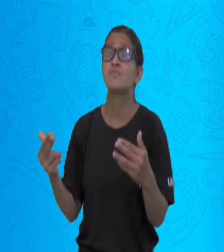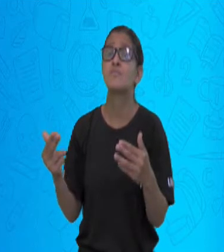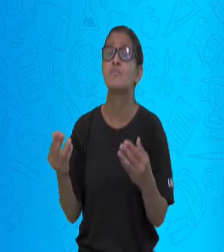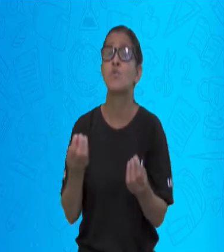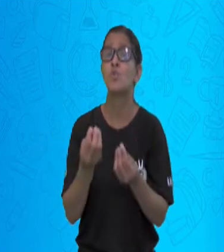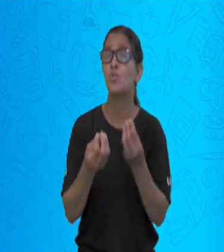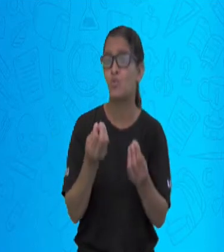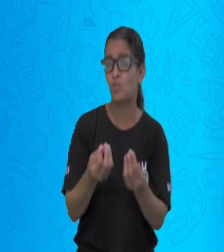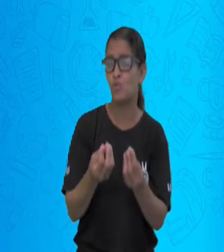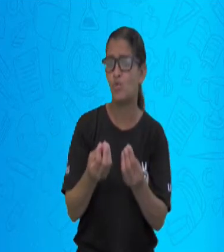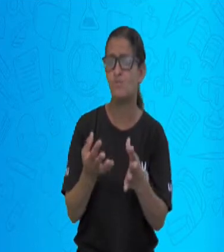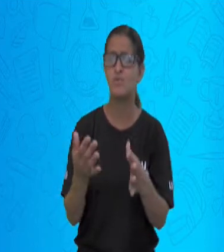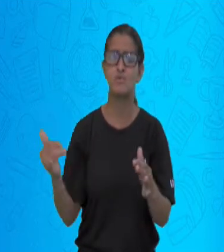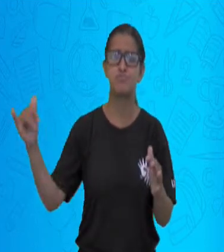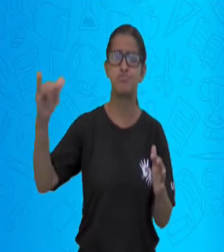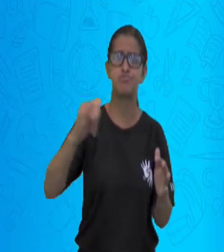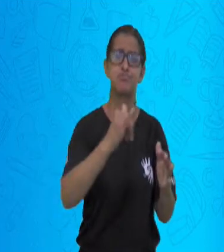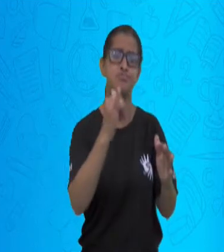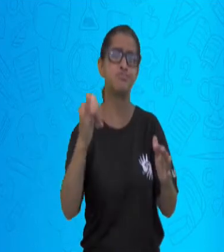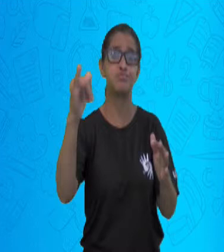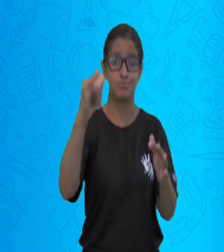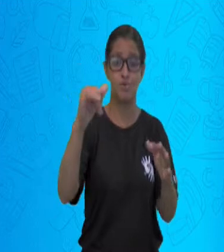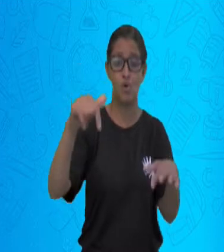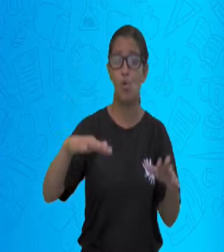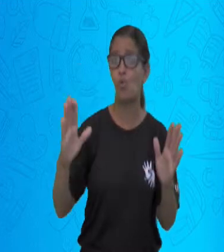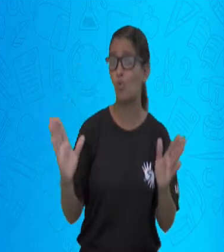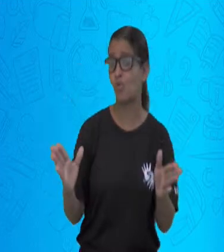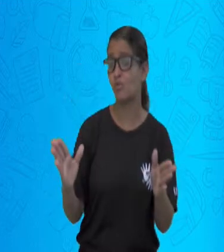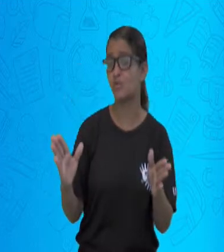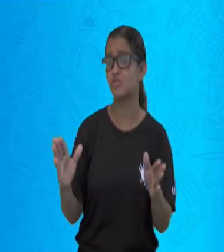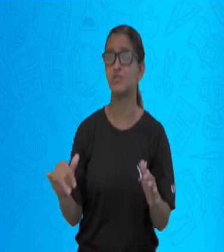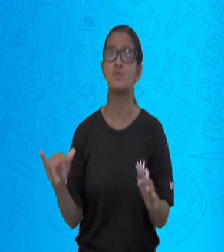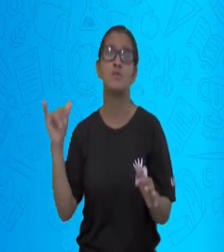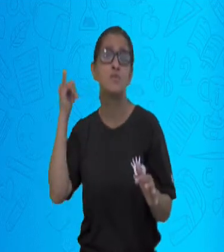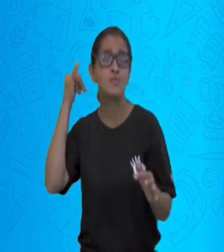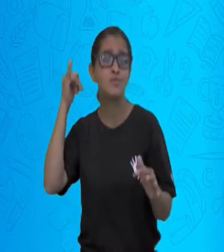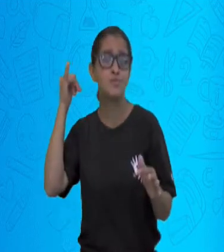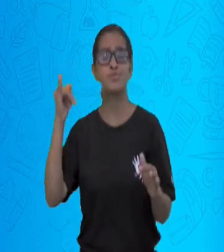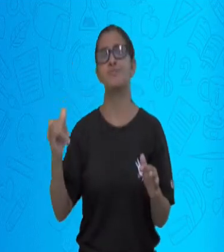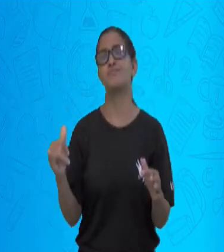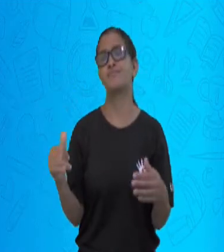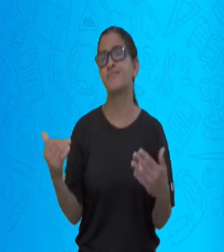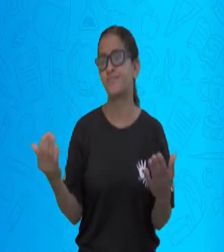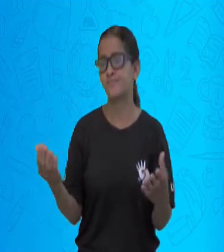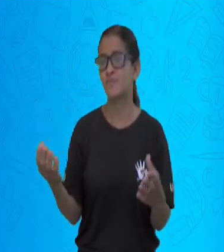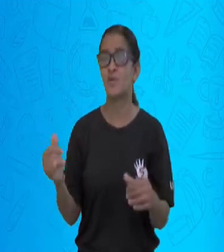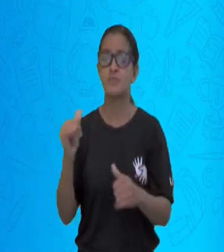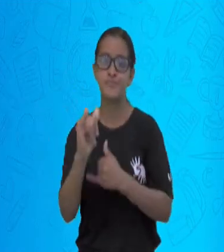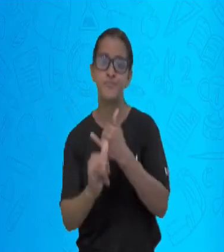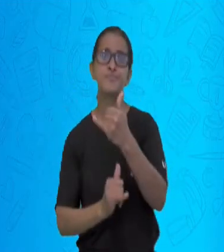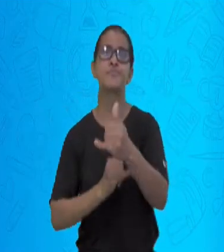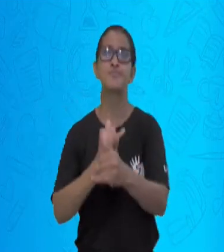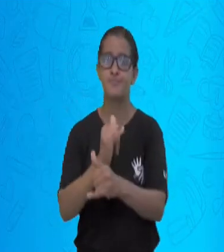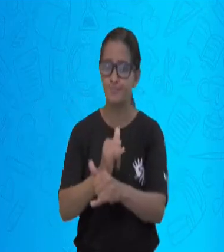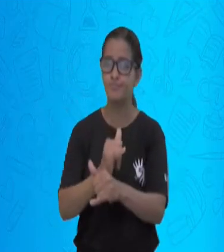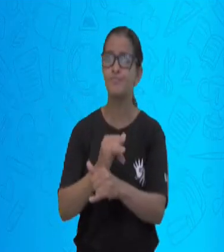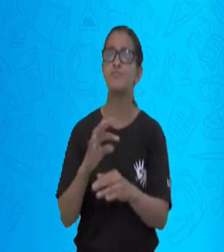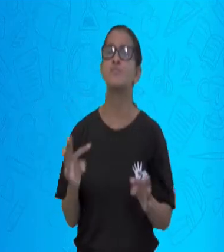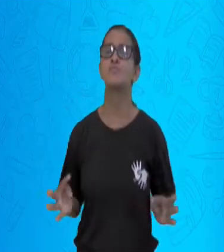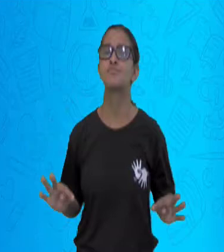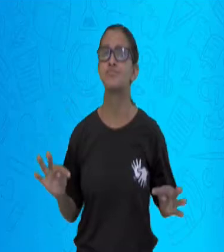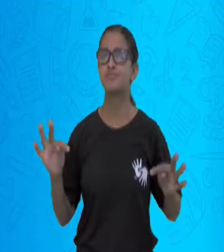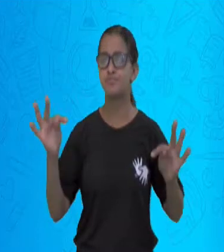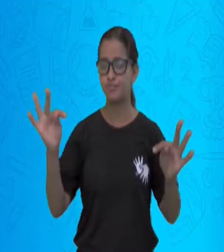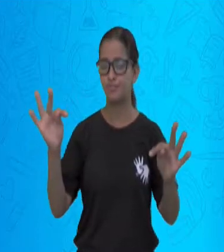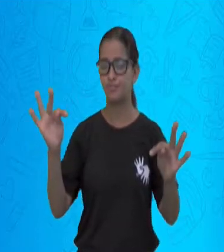o avião, do trem, os meios de comunicação, o telefone, né? A própria internet. A